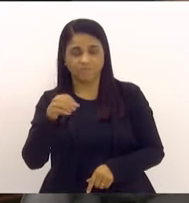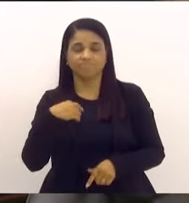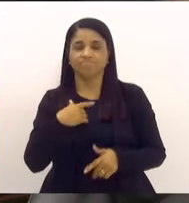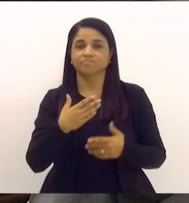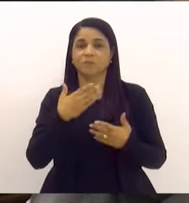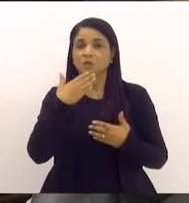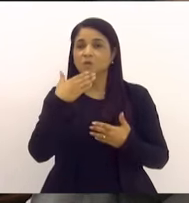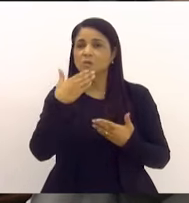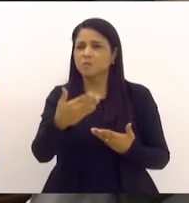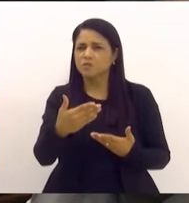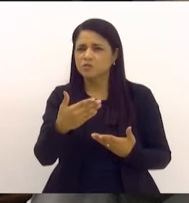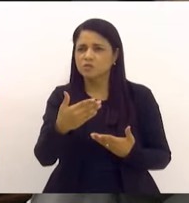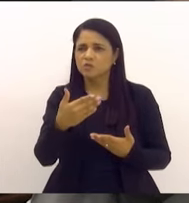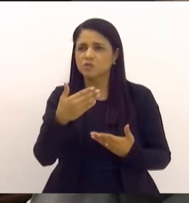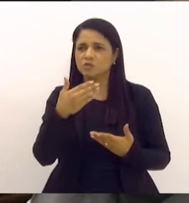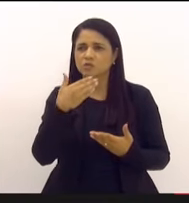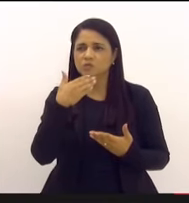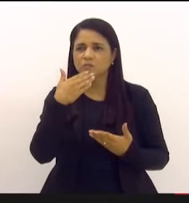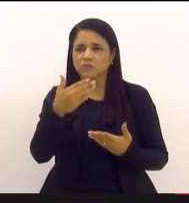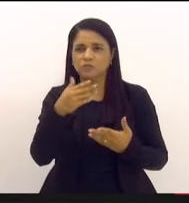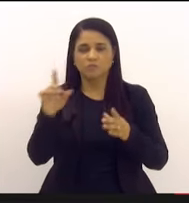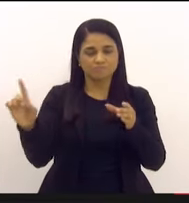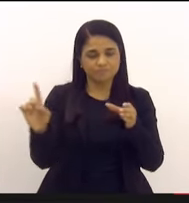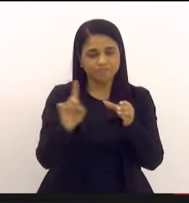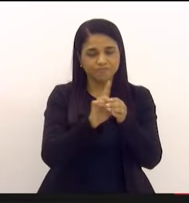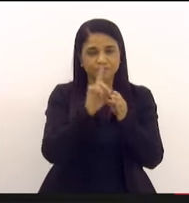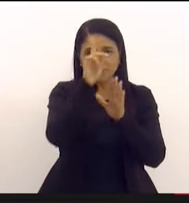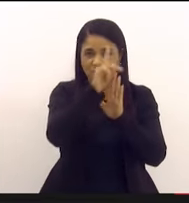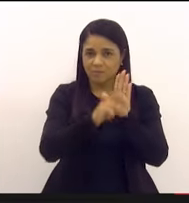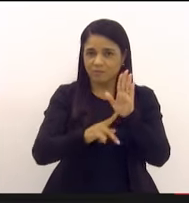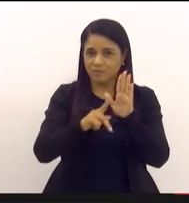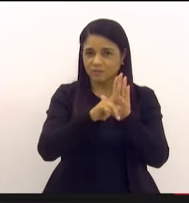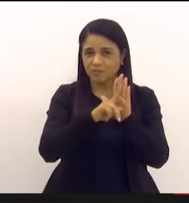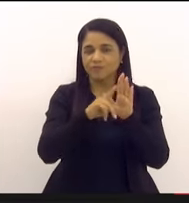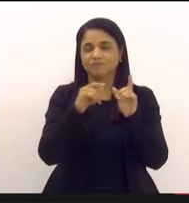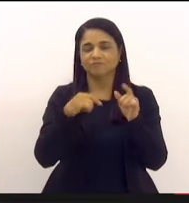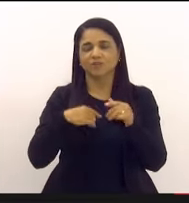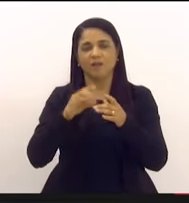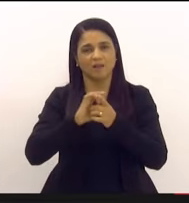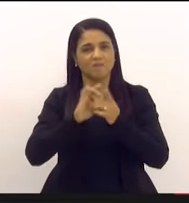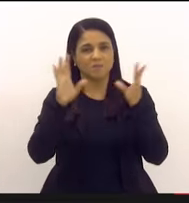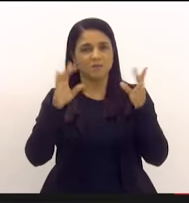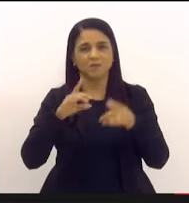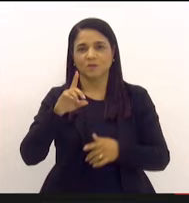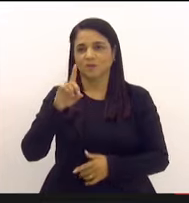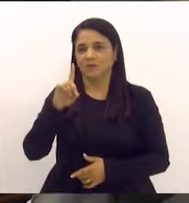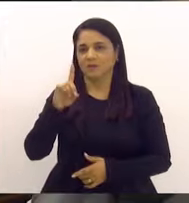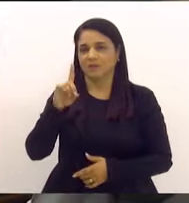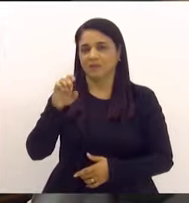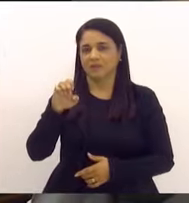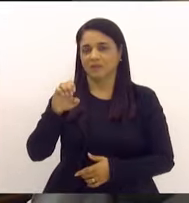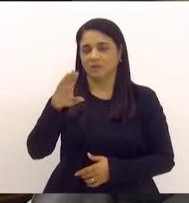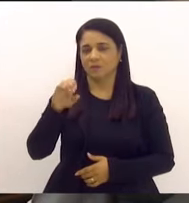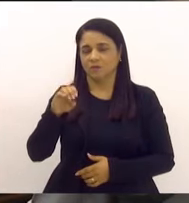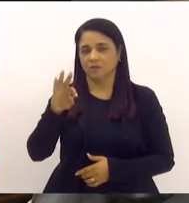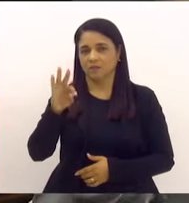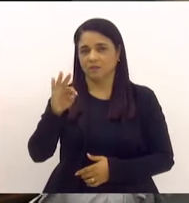Gostaria de pedir a autoria nesse projeto. Deputado Dr. Deodato já autorizou, deputado Malafaia. Muito obrigado, muito